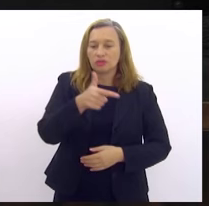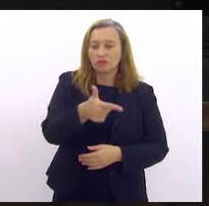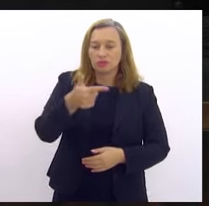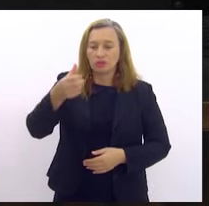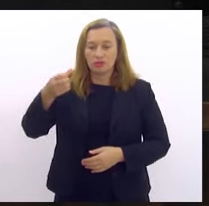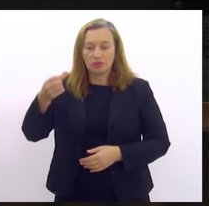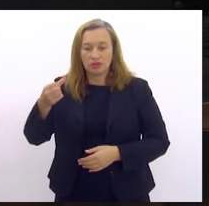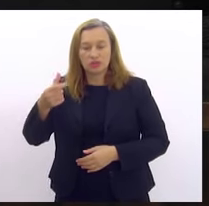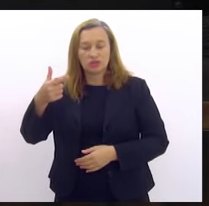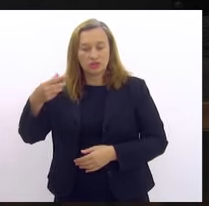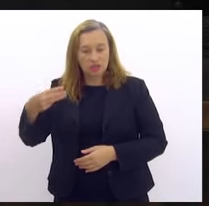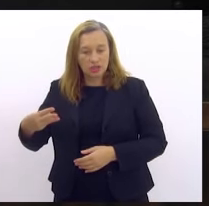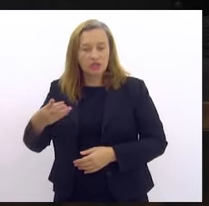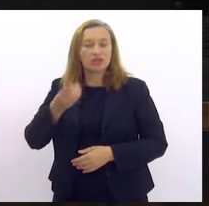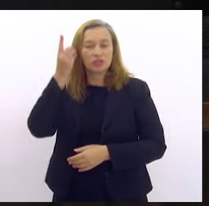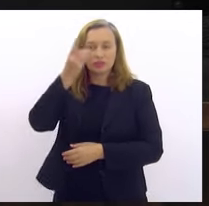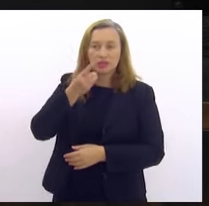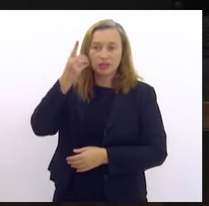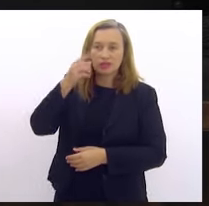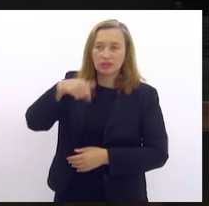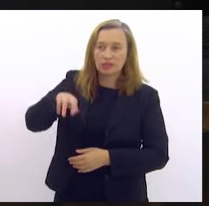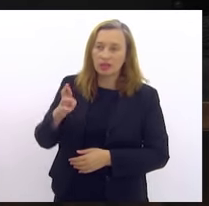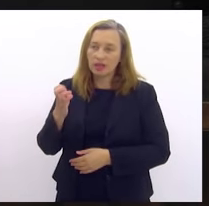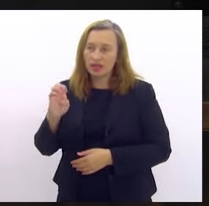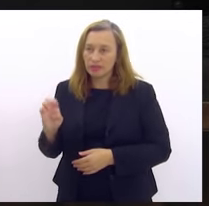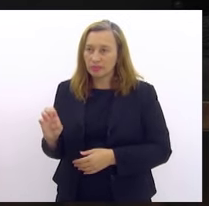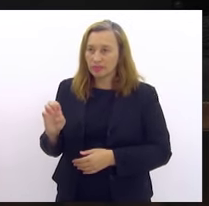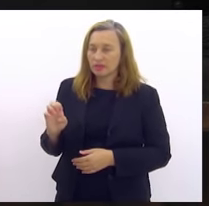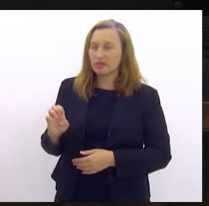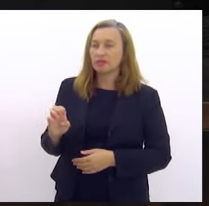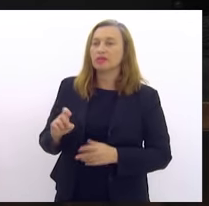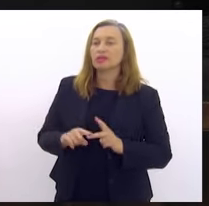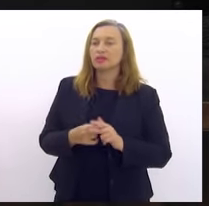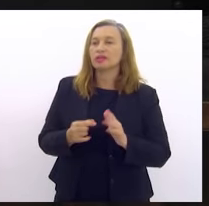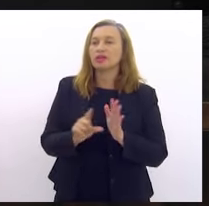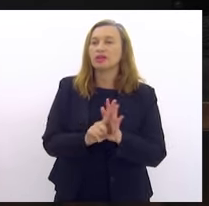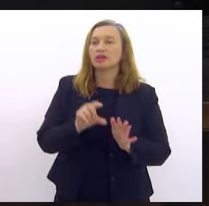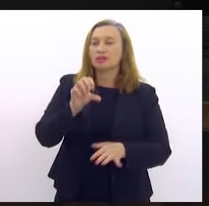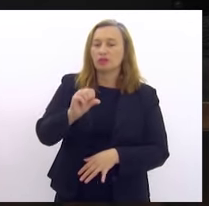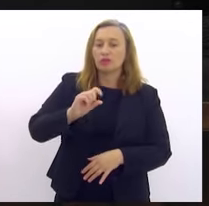2023, de autoria do deputado Guilherme de Laroli, que altera a lei número